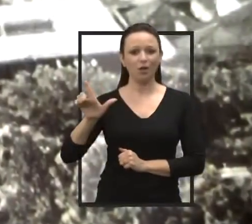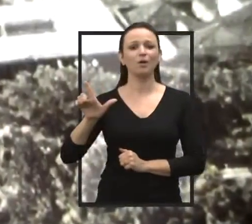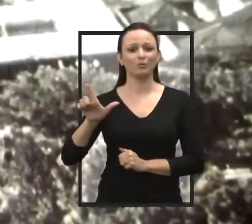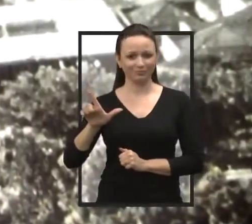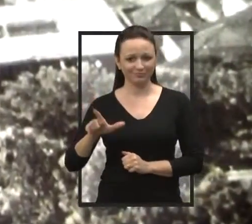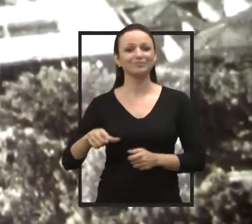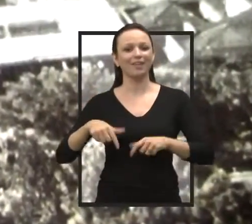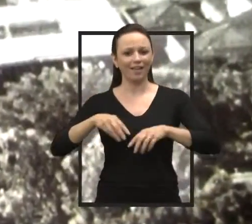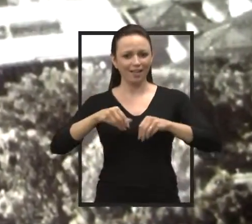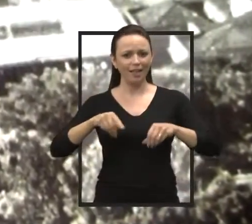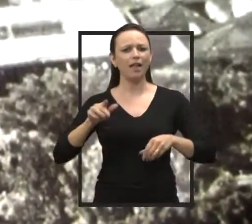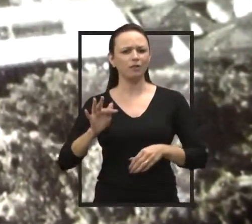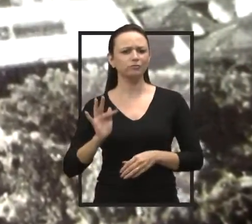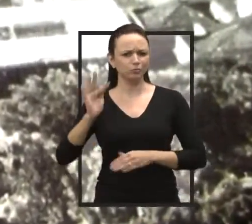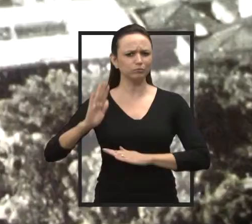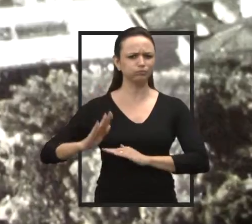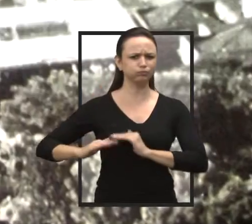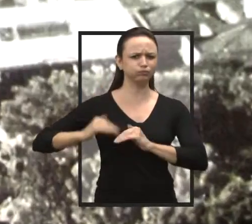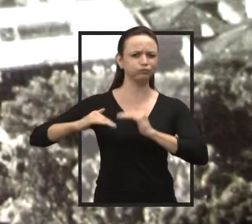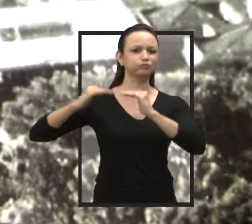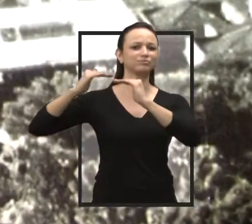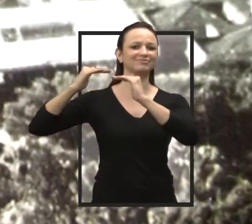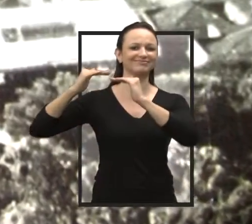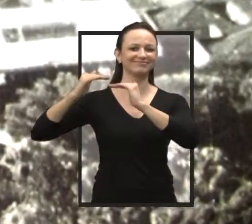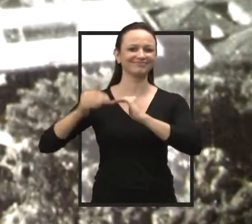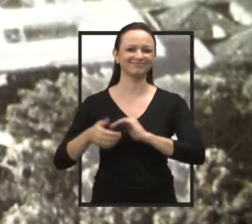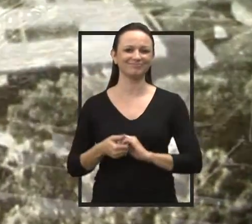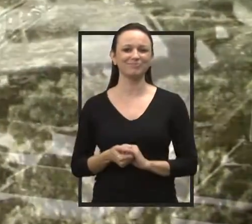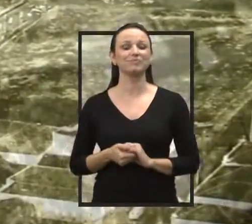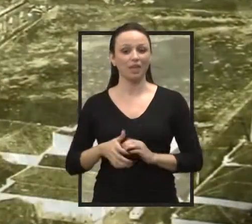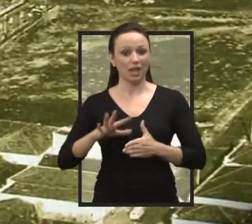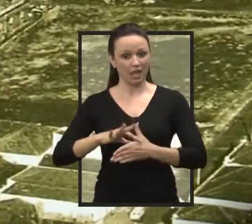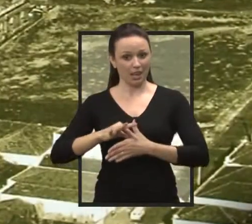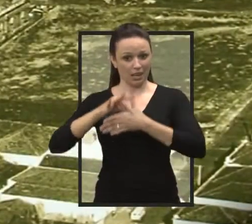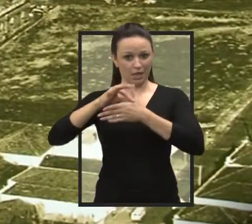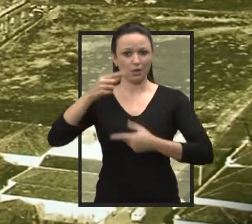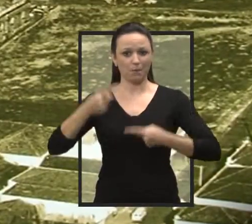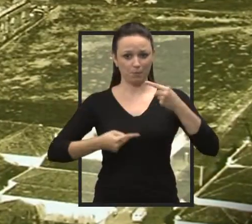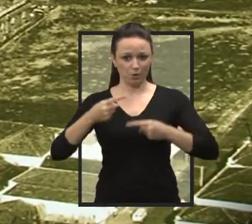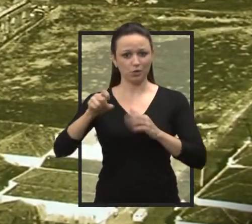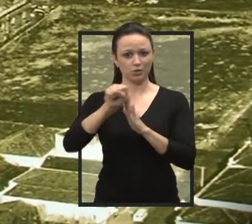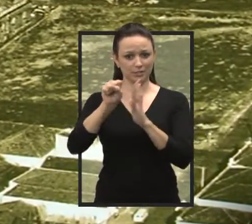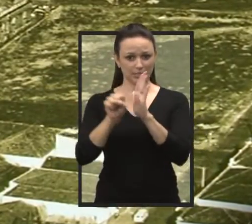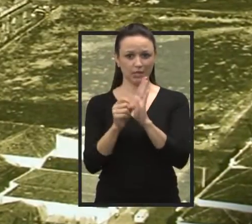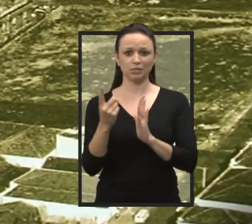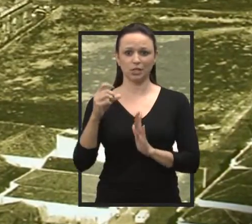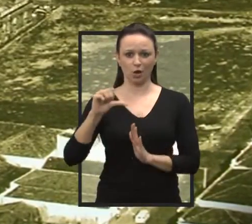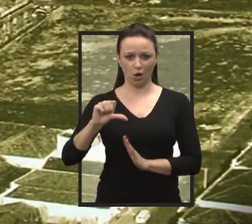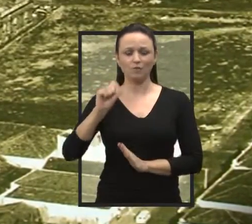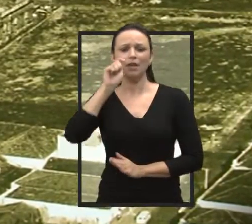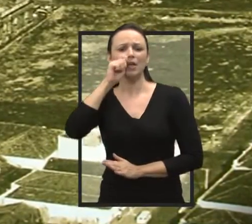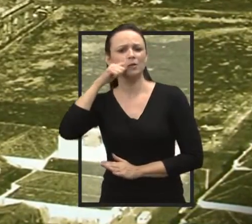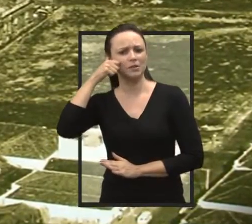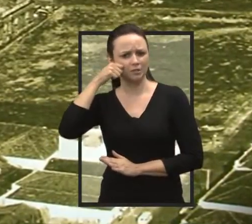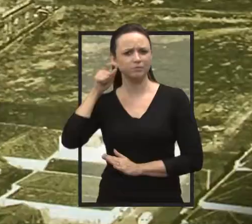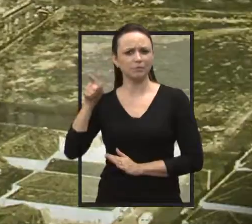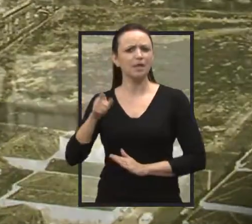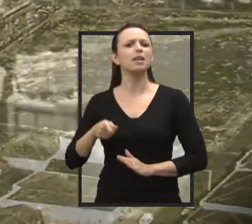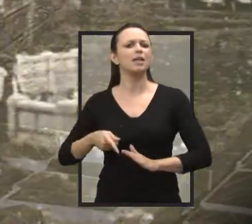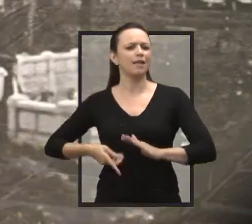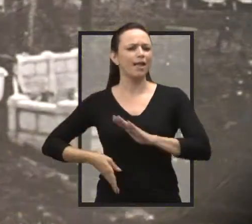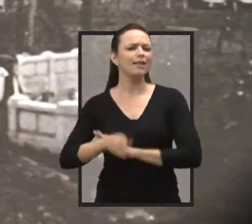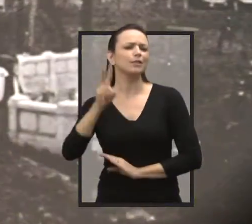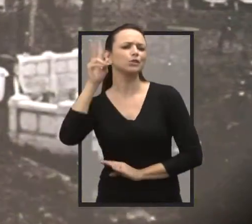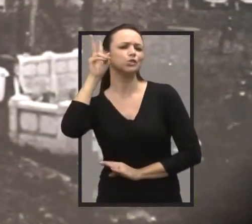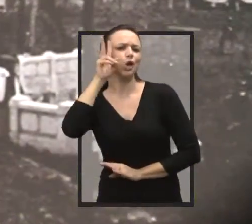terra em que ambos seriam grandes protagonistas. Líder político do século XIX, Edgar é daqueles que entram para a história